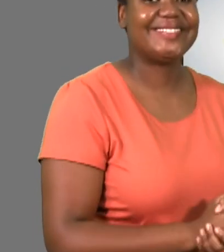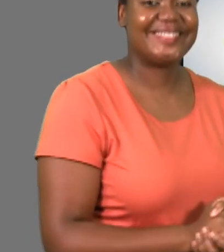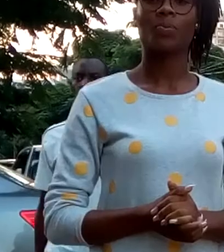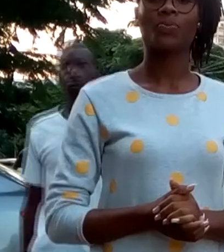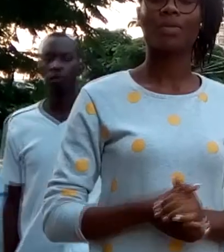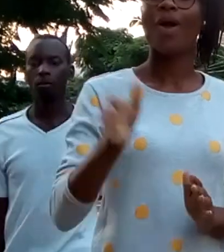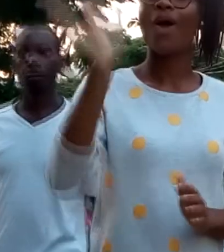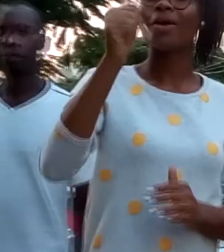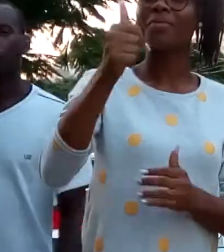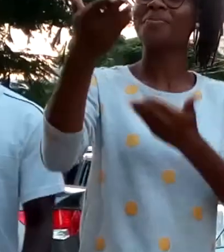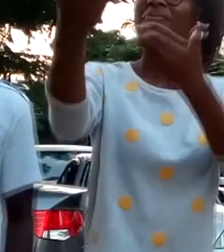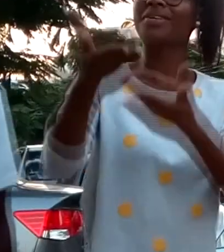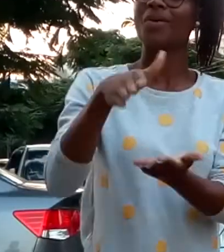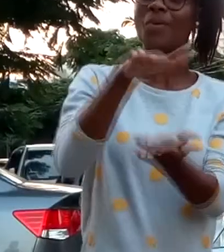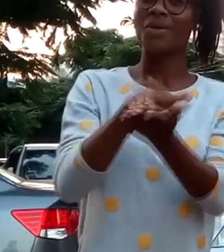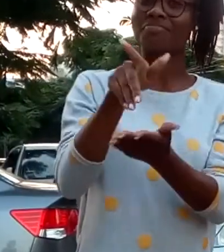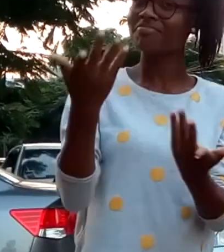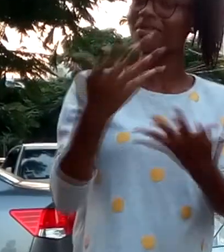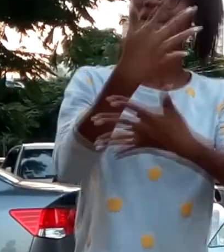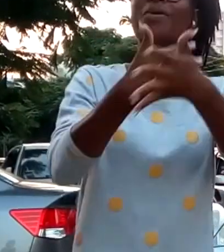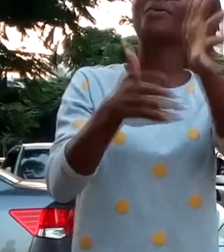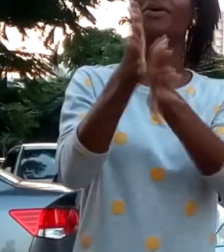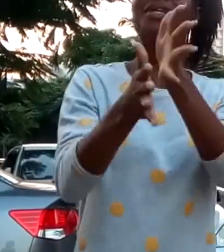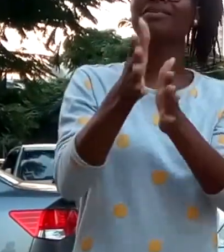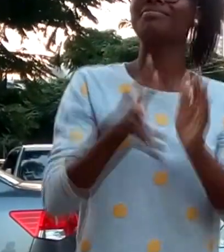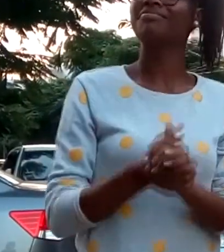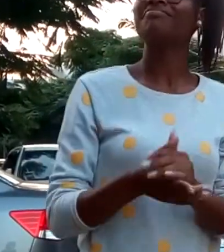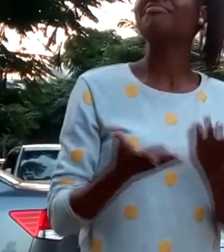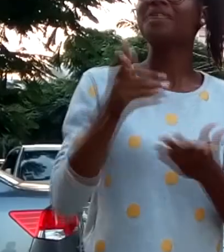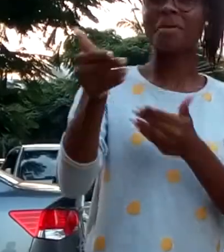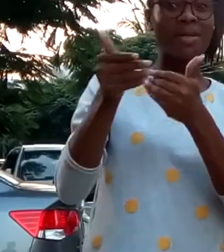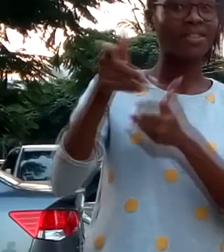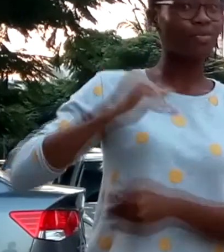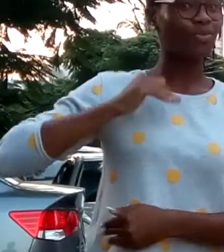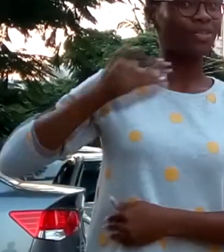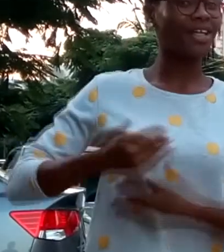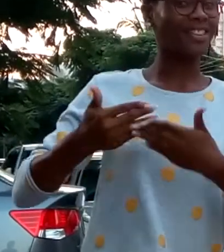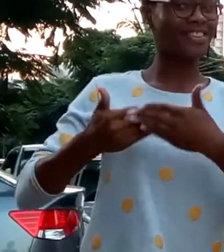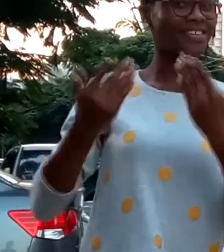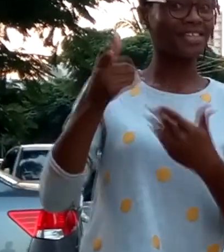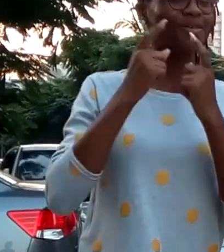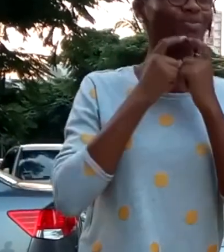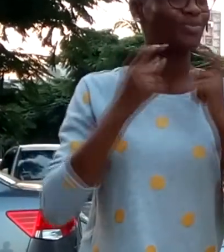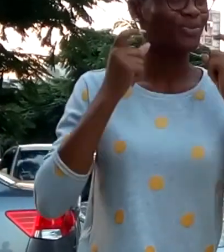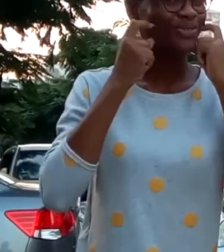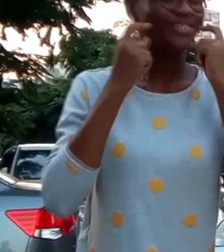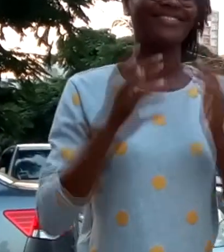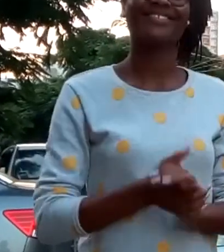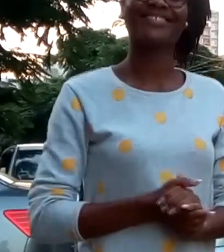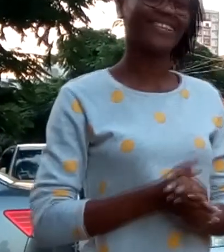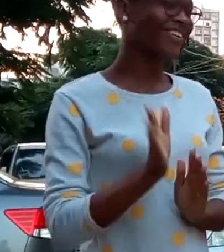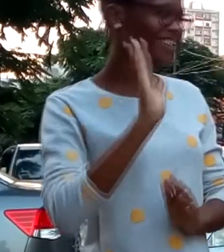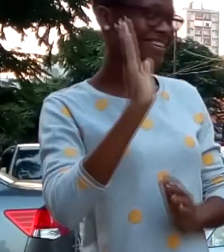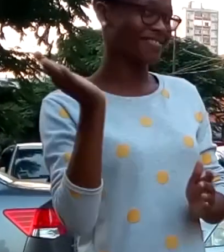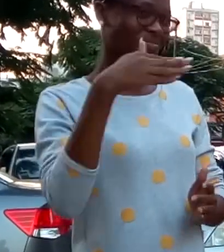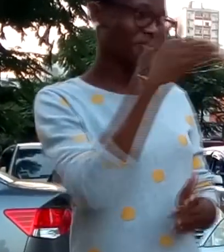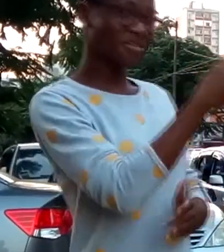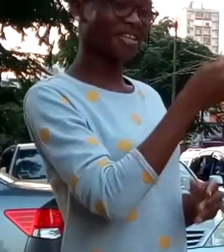Moçambicana. Olá! Seja bem-vindo ao Espaço de Língua de Sinais. Aproxima-se o Dia da Mulher